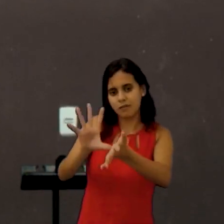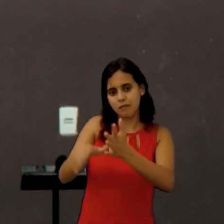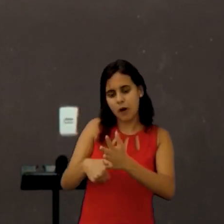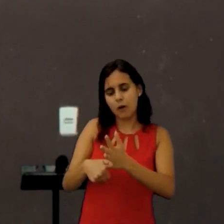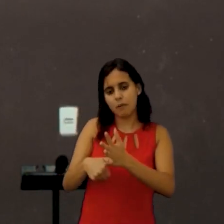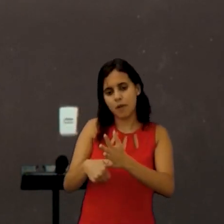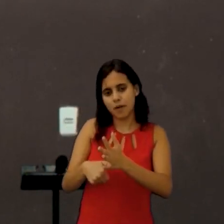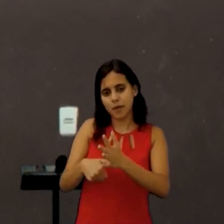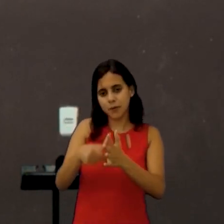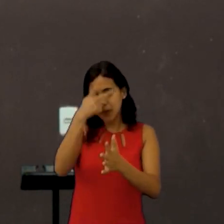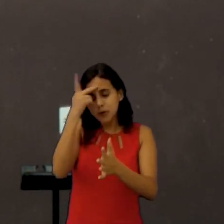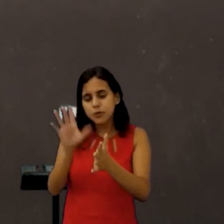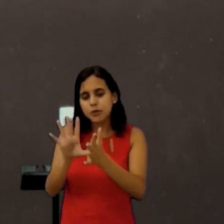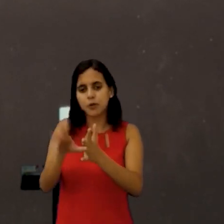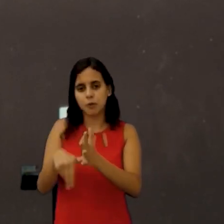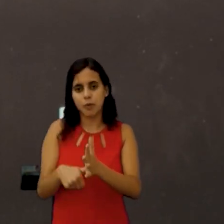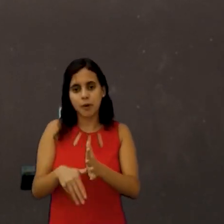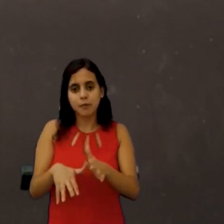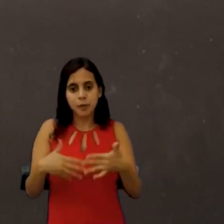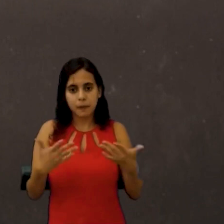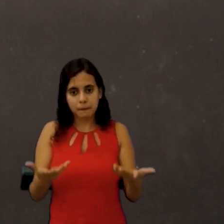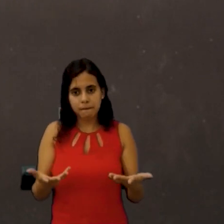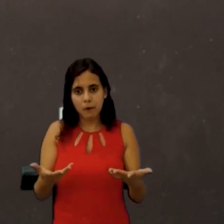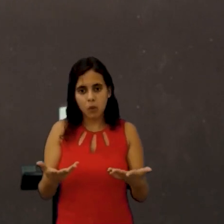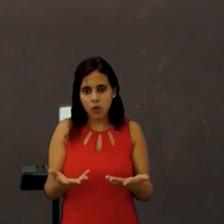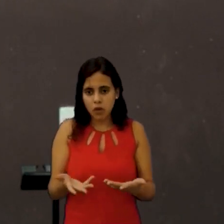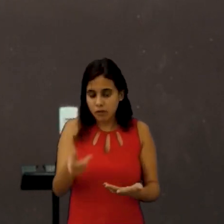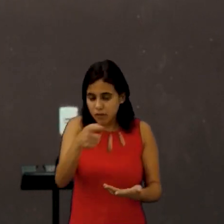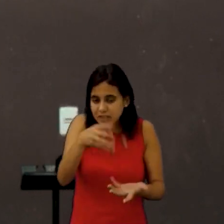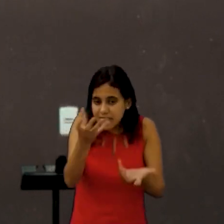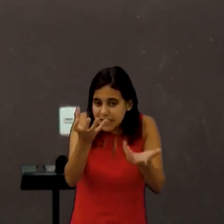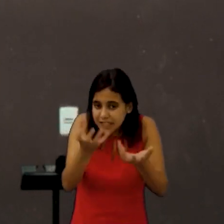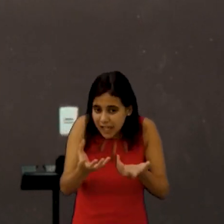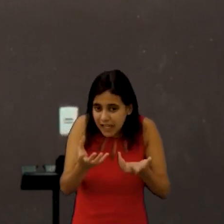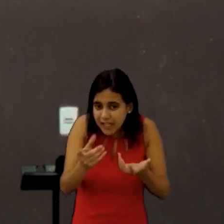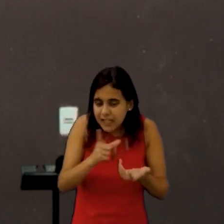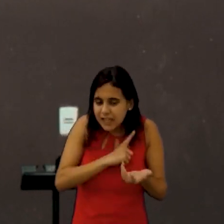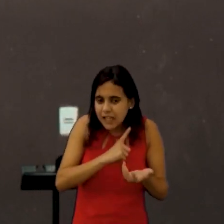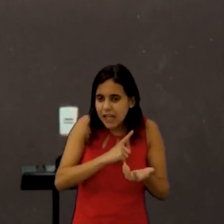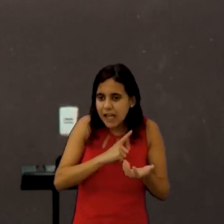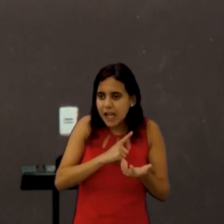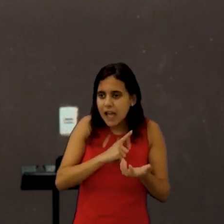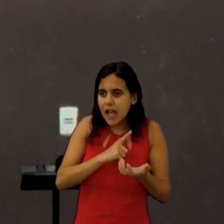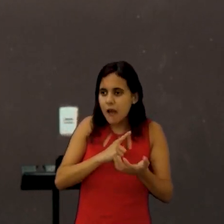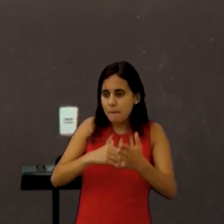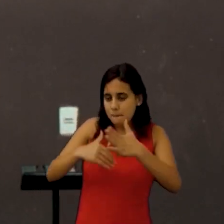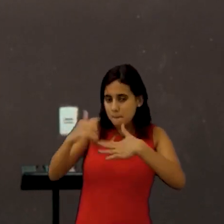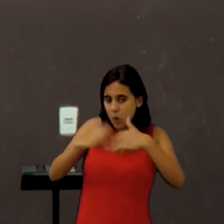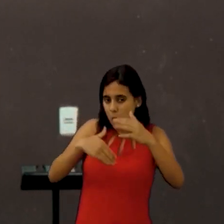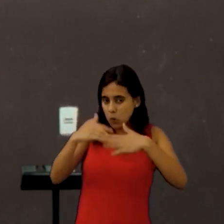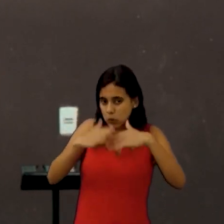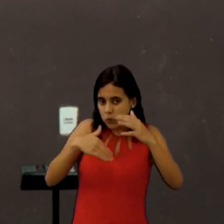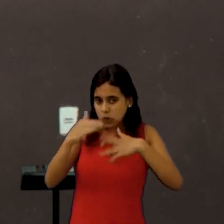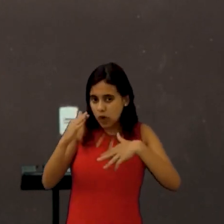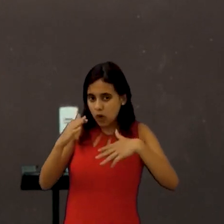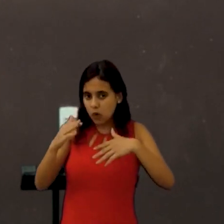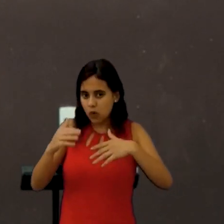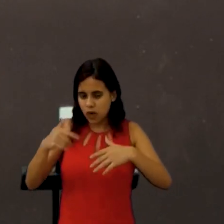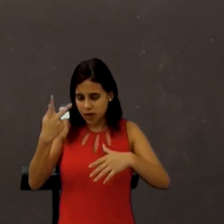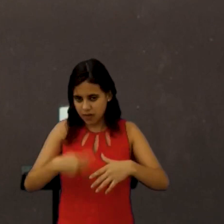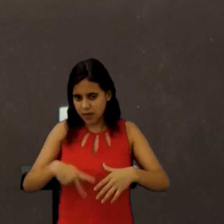essas pessoas. Então, quer ser bem-sucedido na política nacional? Seja ladrão e roube